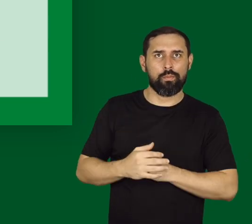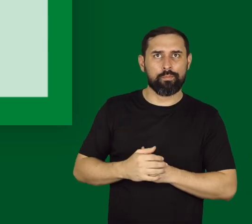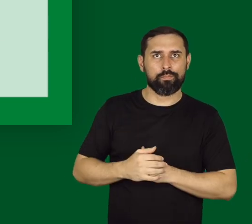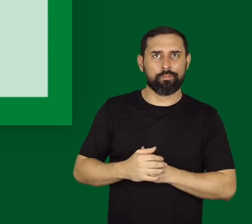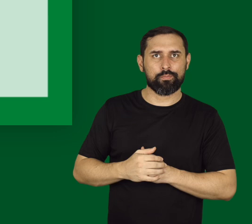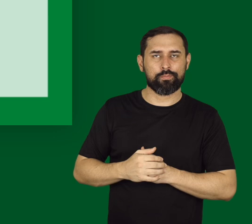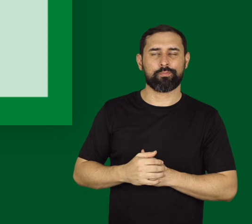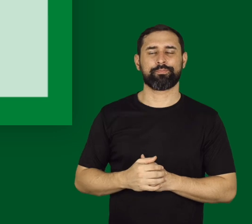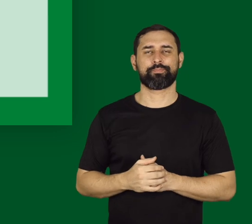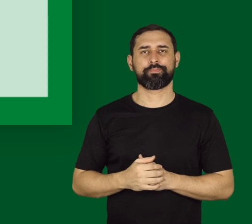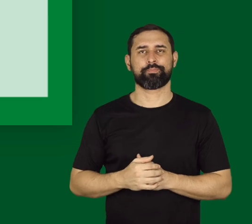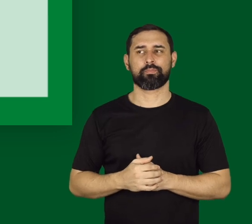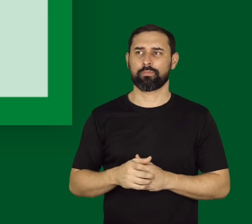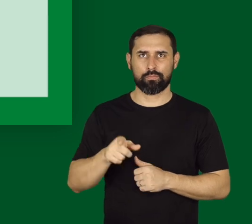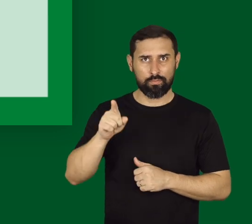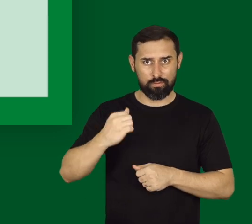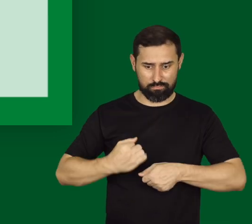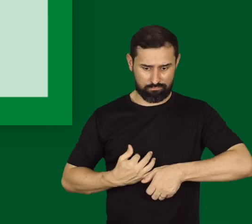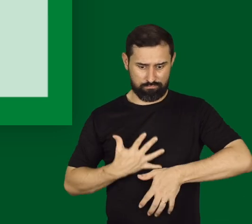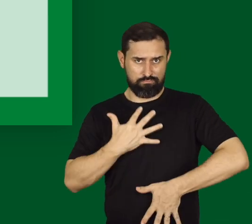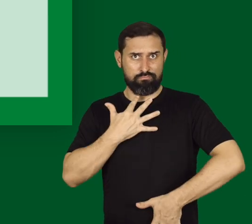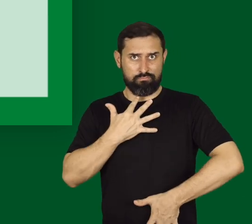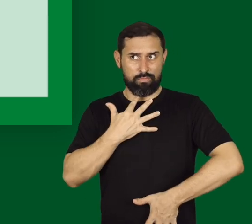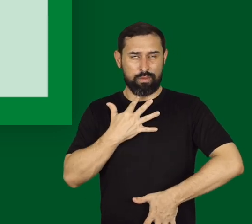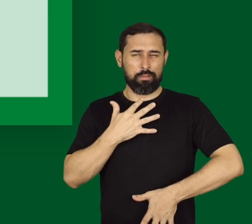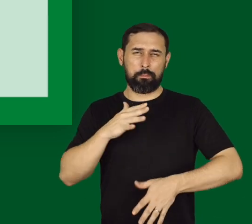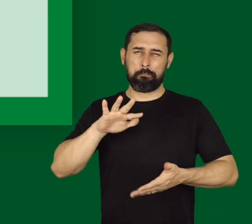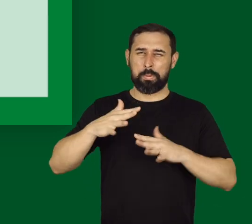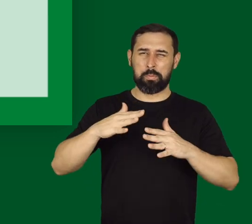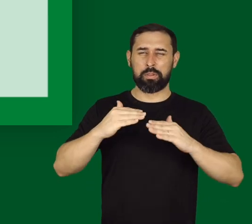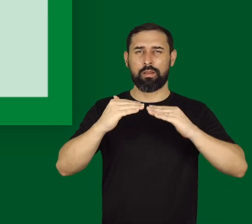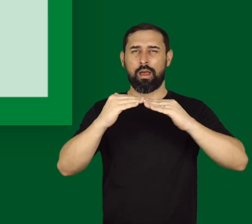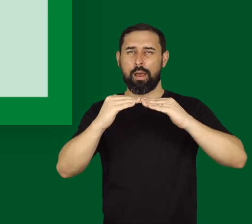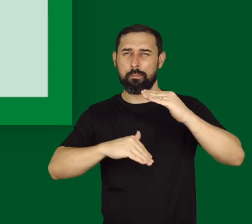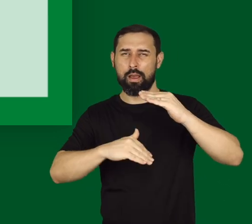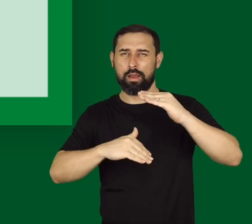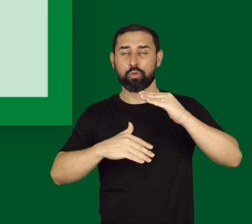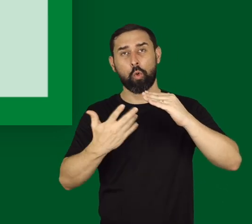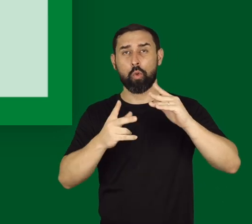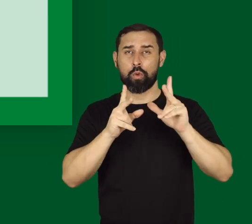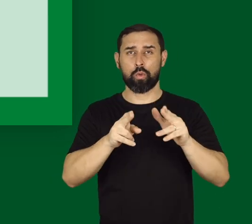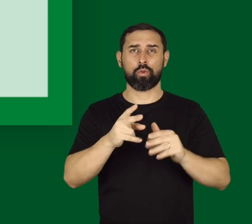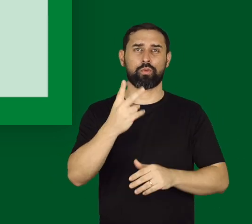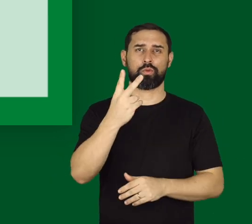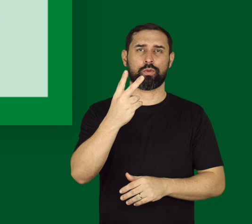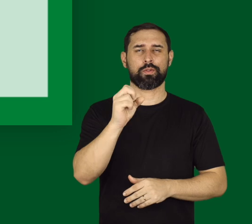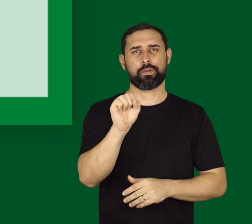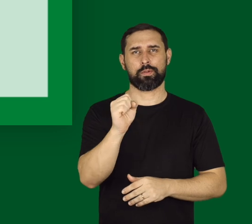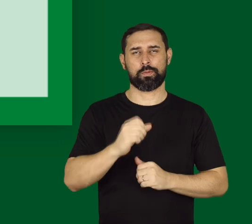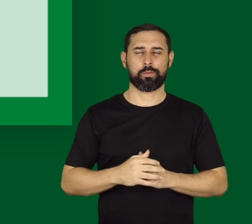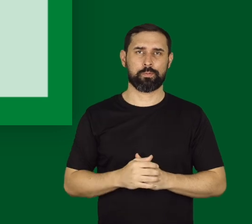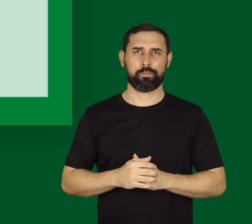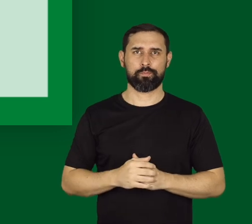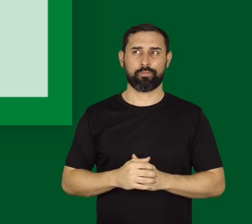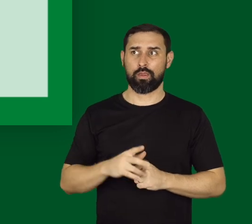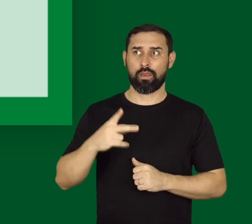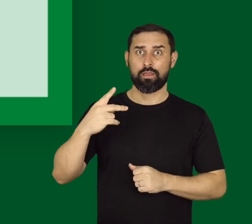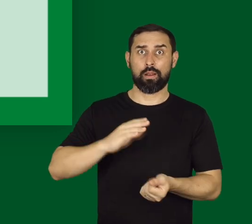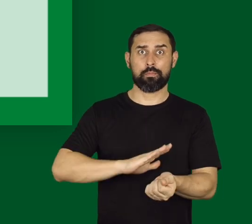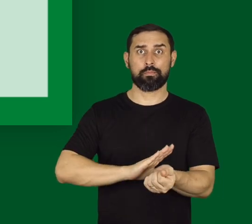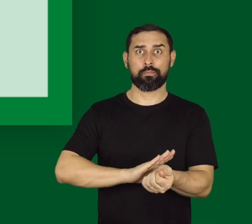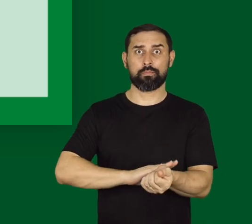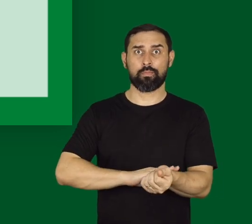sepsis pediátrica. Então tem que lembrar, tempo de enchimento capilar, o que é que a gente quer? Que ele esteja abaixo ou igual a 2